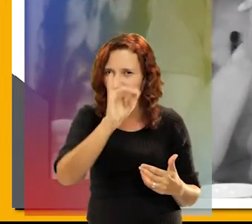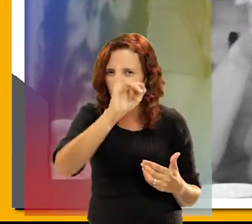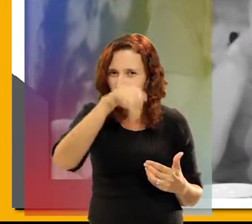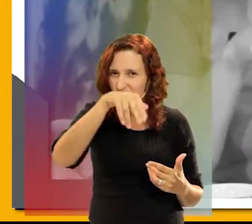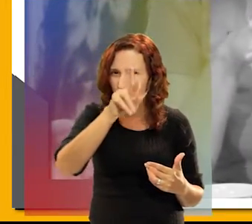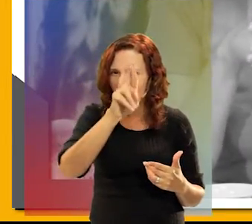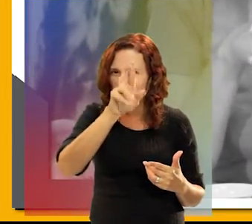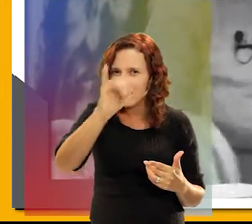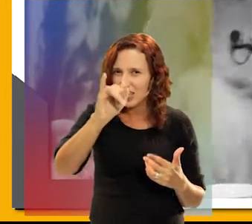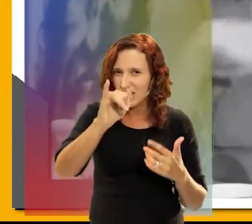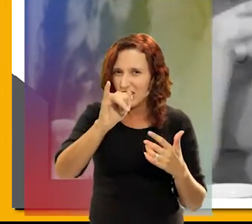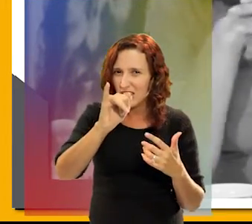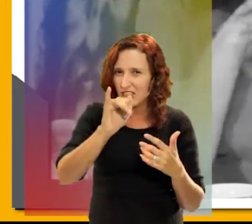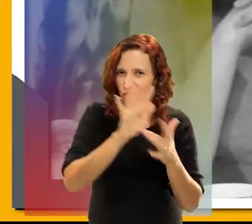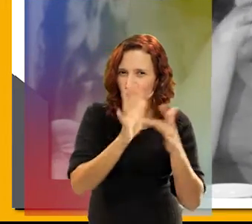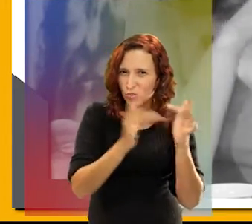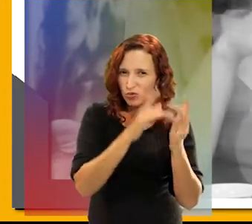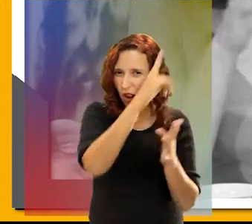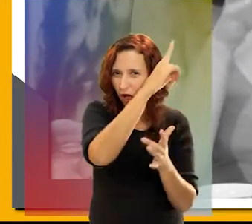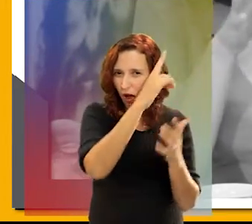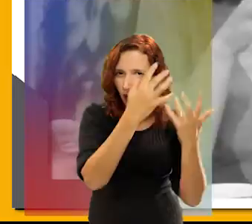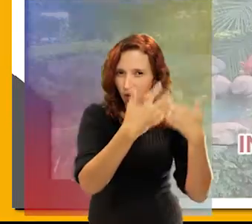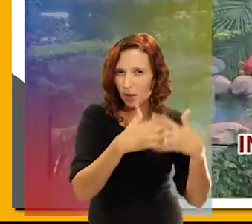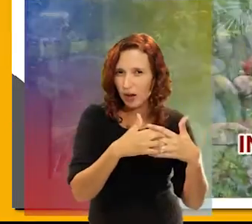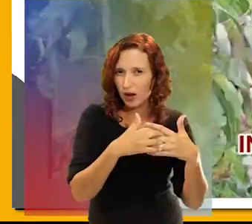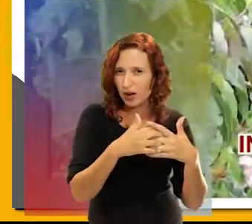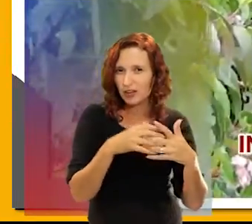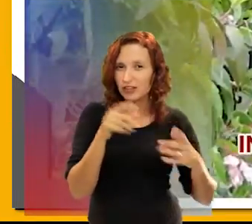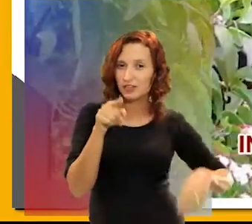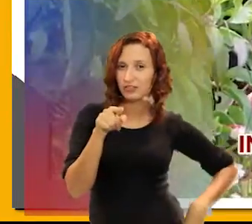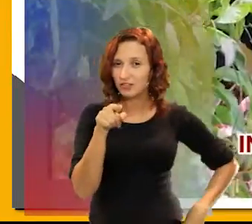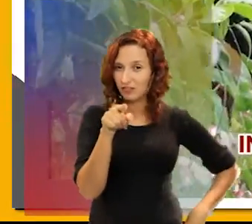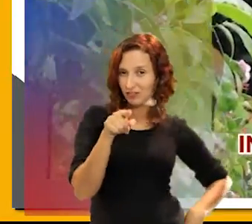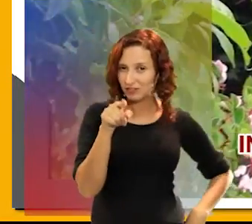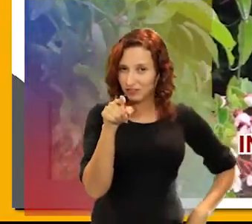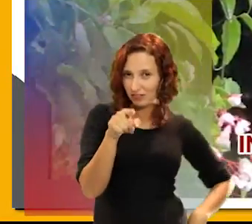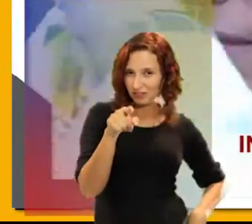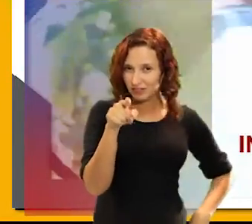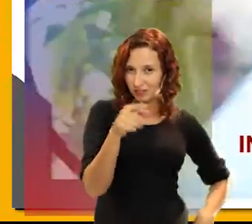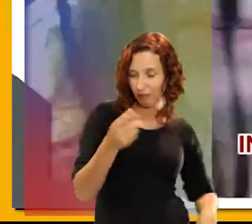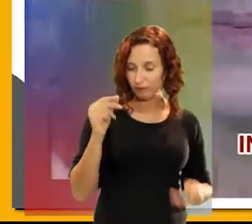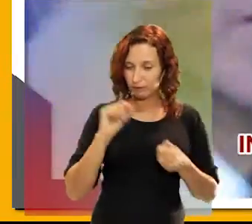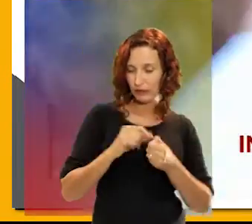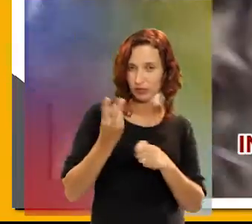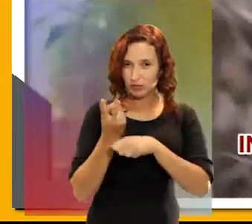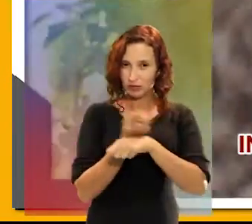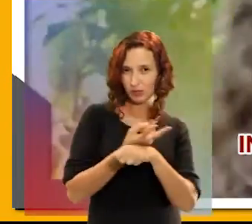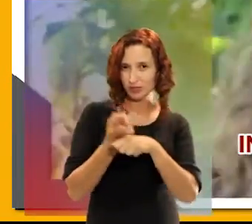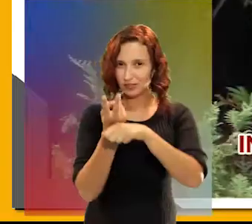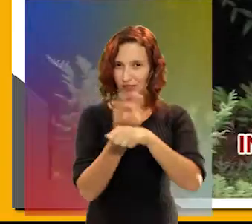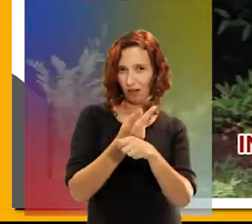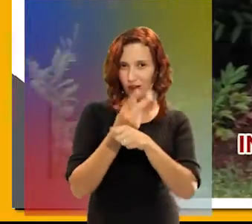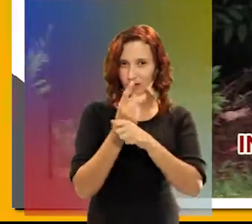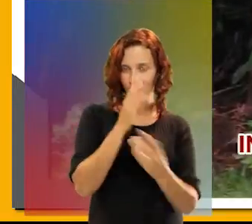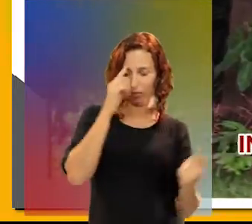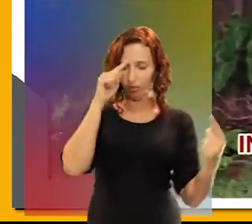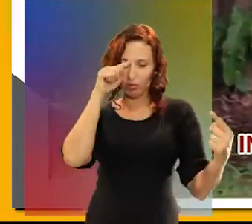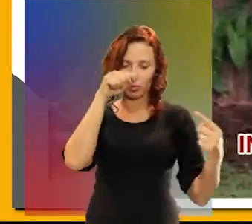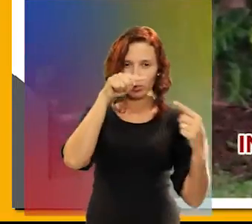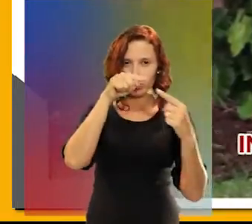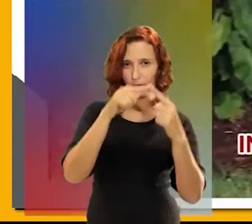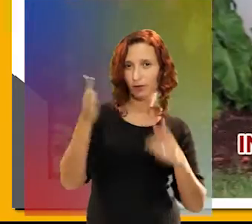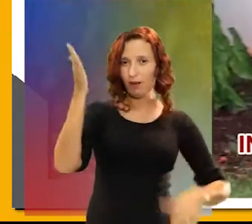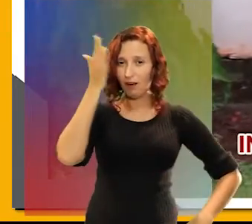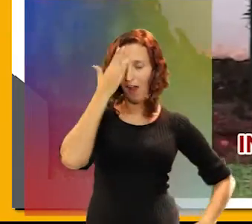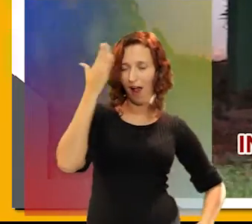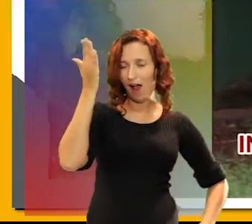tá tão Ah, informada. verdade. Jesus mora no Gama. Tá, vamos voltar pro assunto. Henri, você me fez buscar um ideal